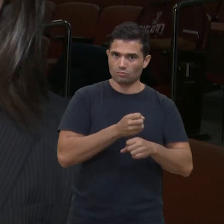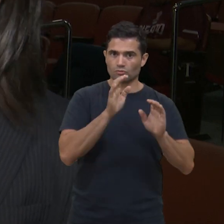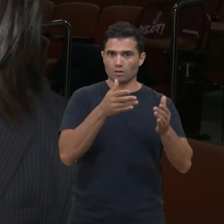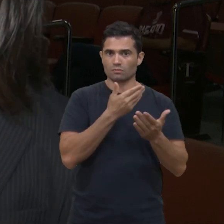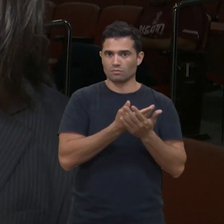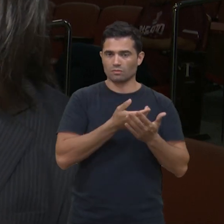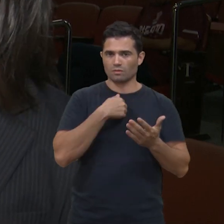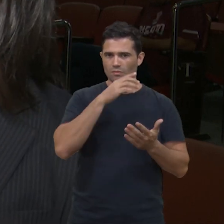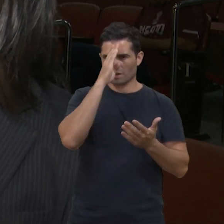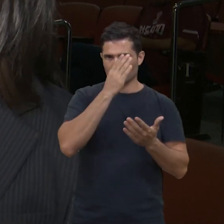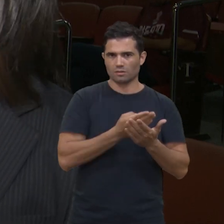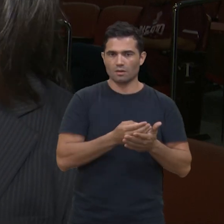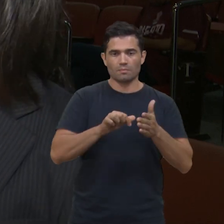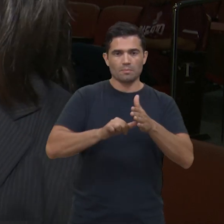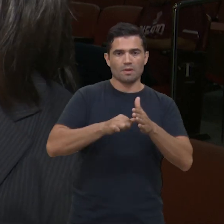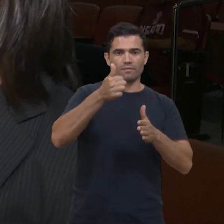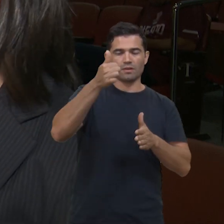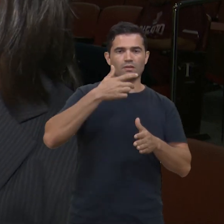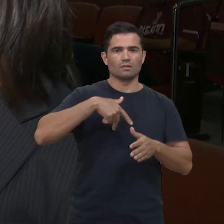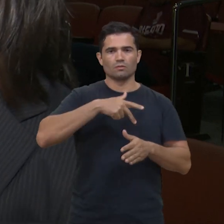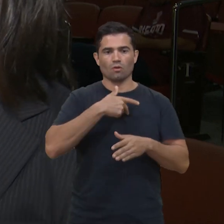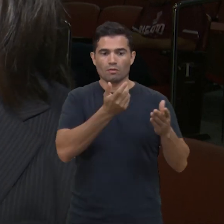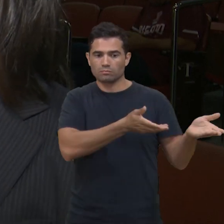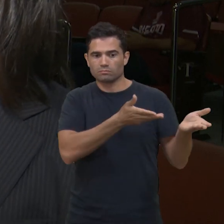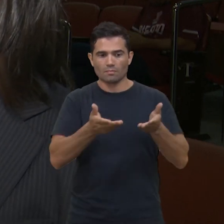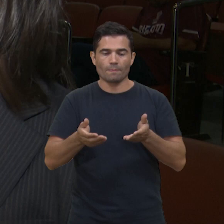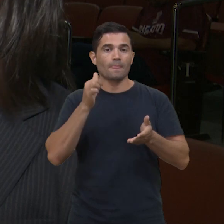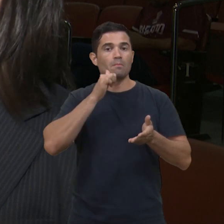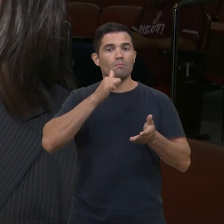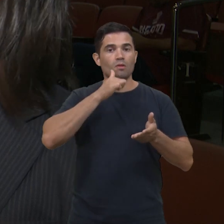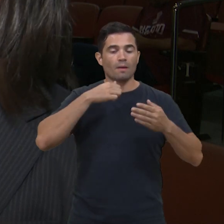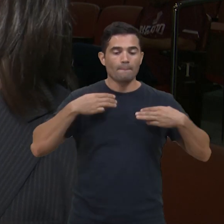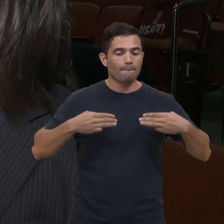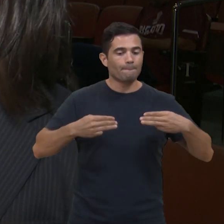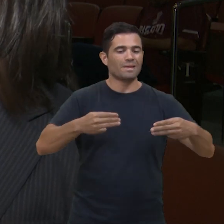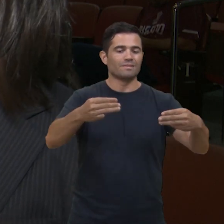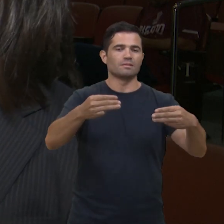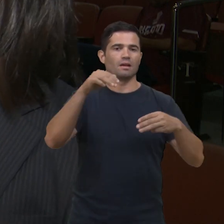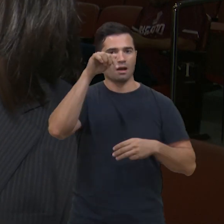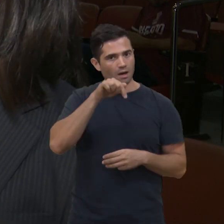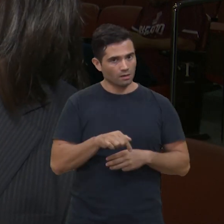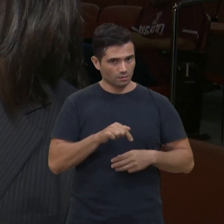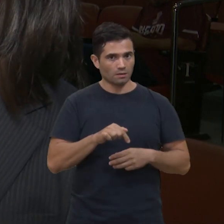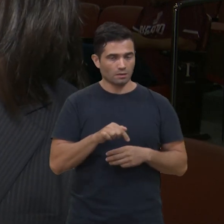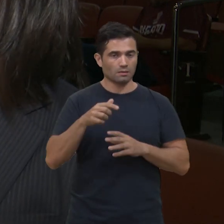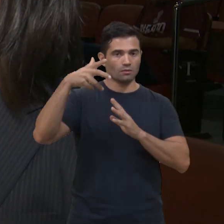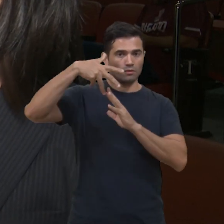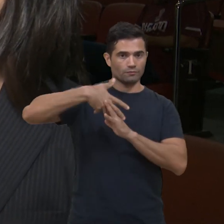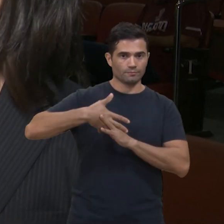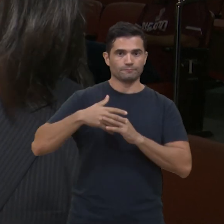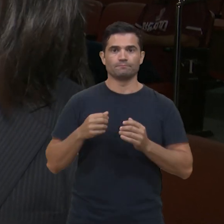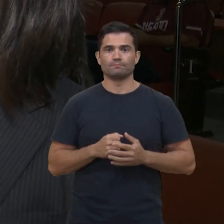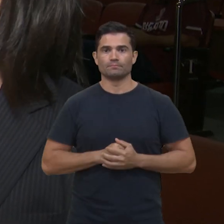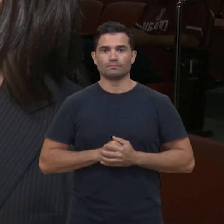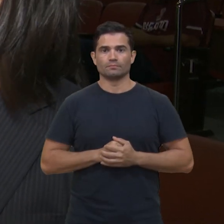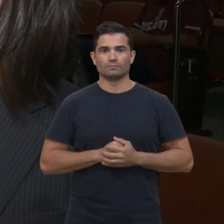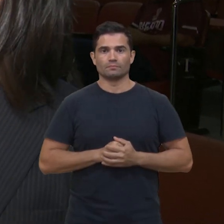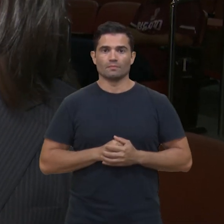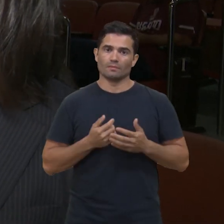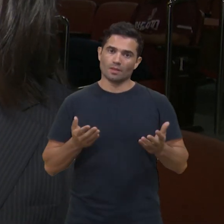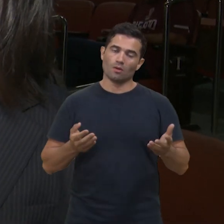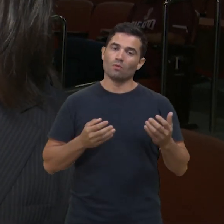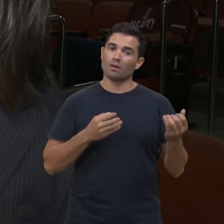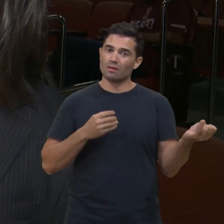quarto ano e acredito que seja a primeira vez que a gente vai receber uma ministra aqui na